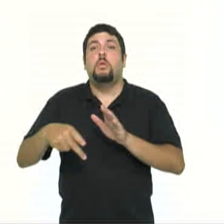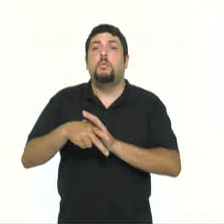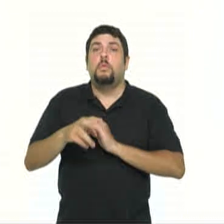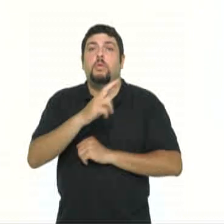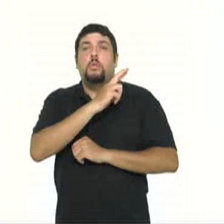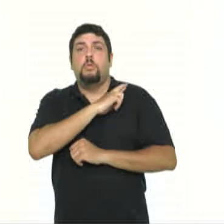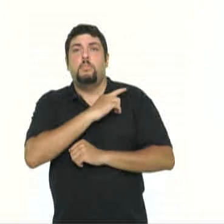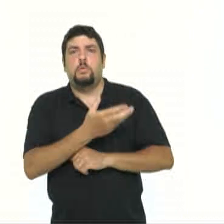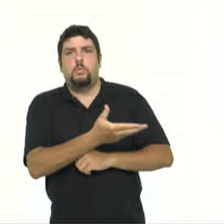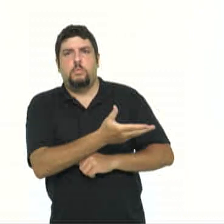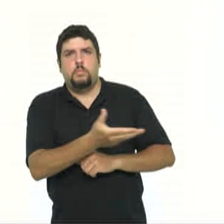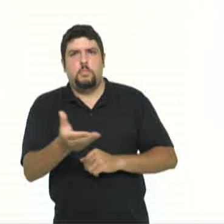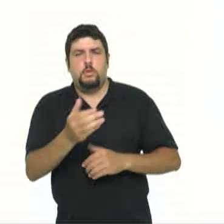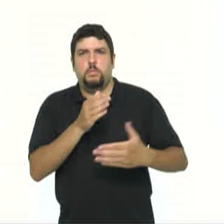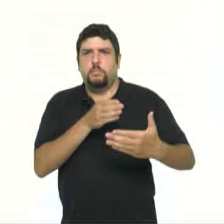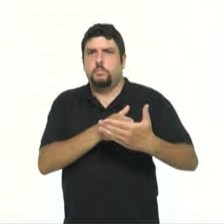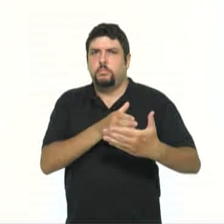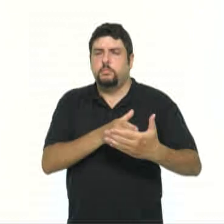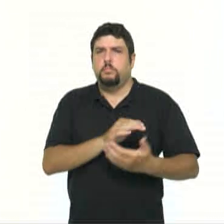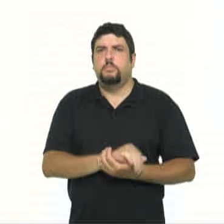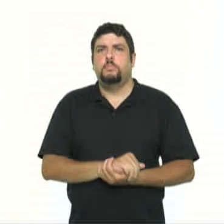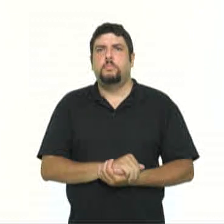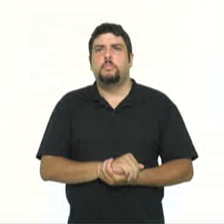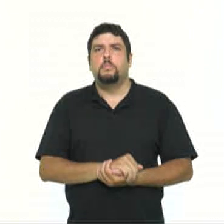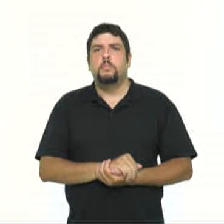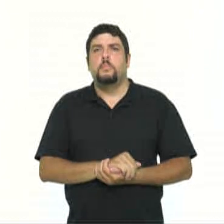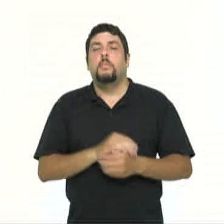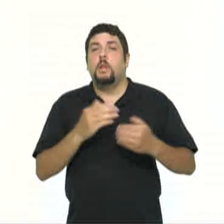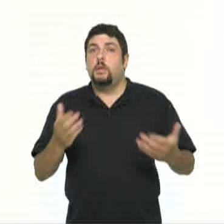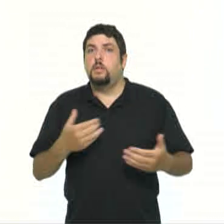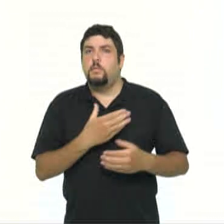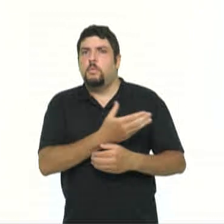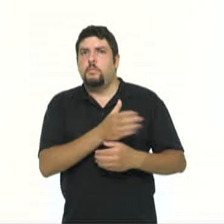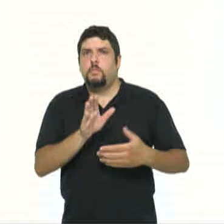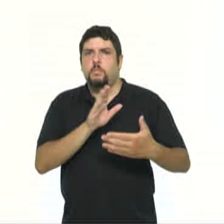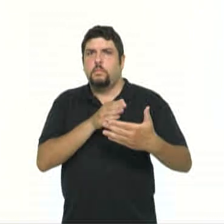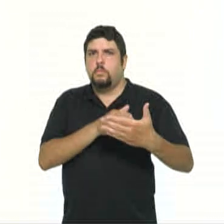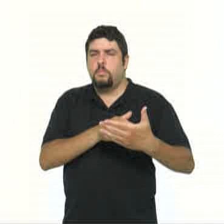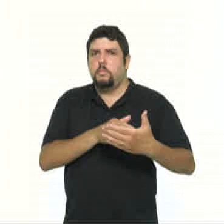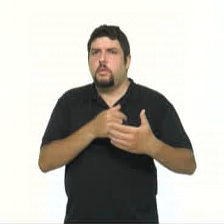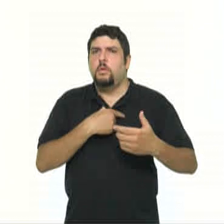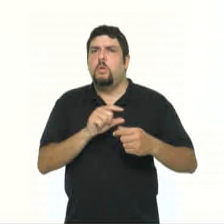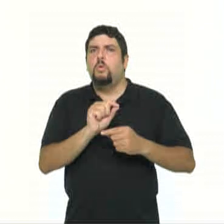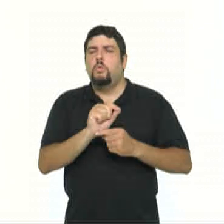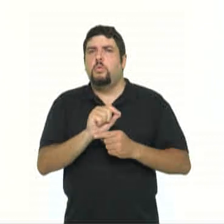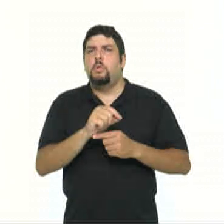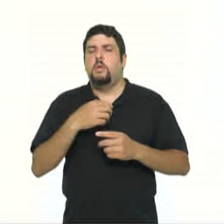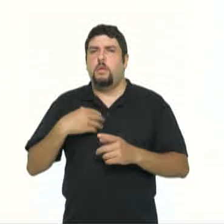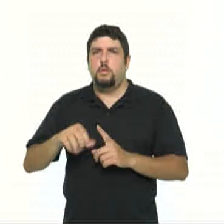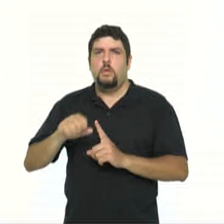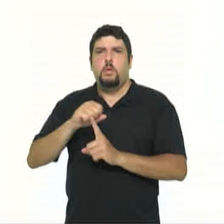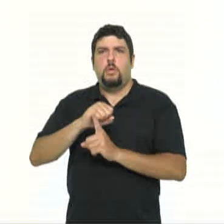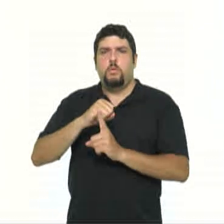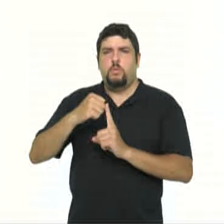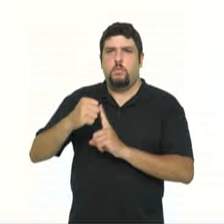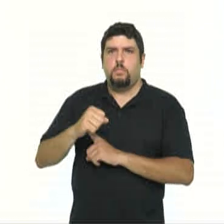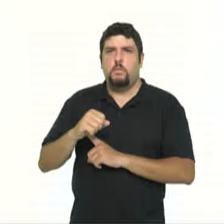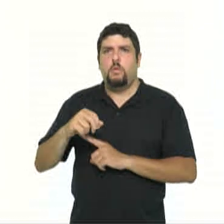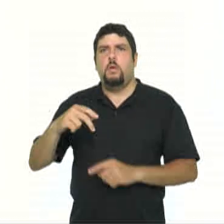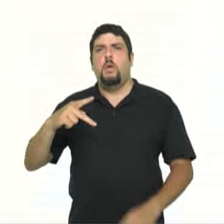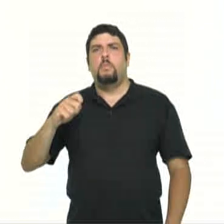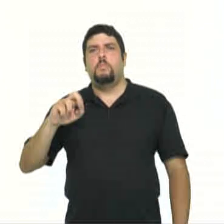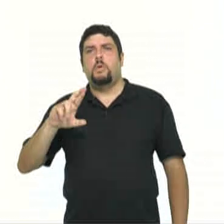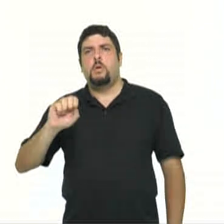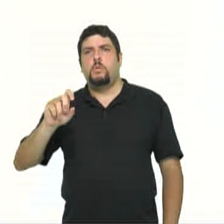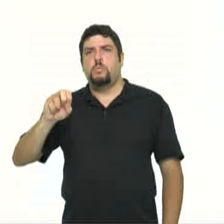pessoas com limitação. Isso por ser explicado segundo o sociólogo Talcott Parsons, o